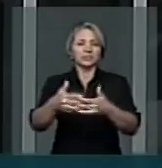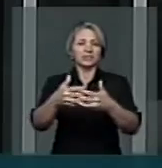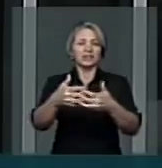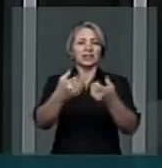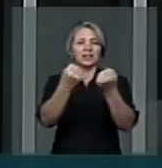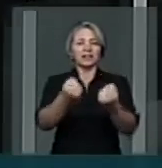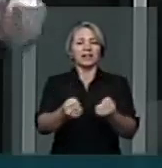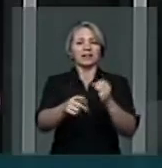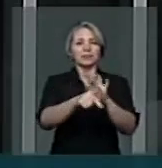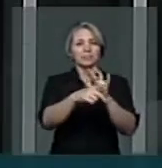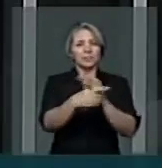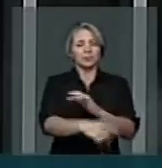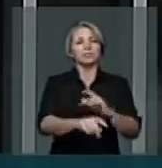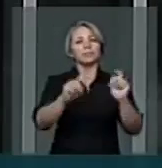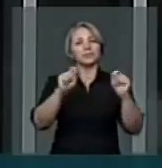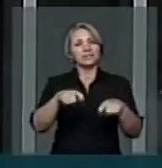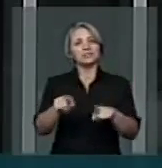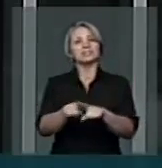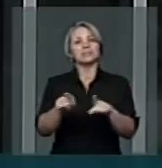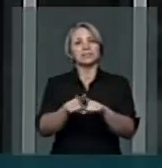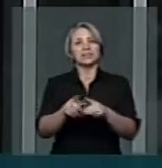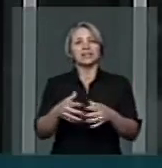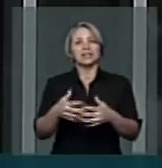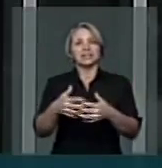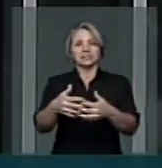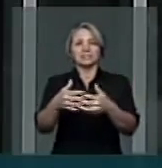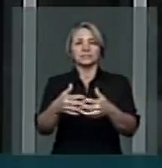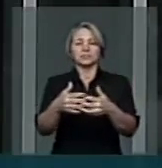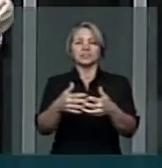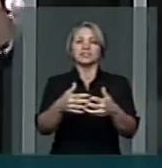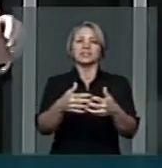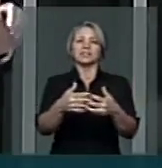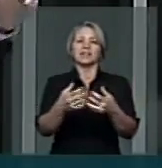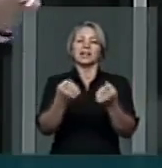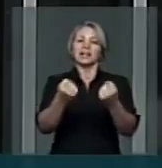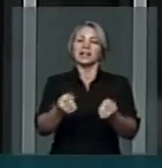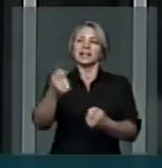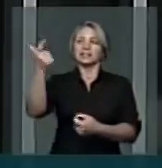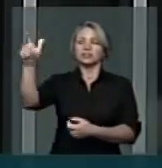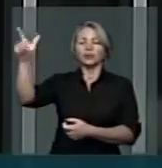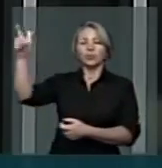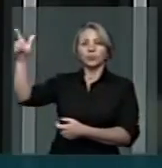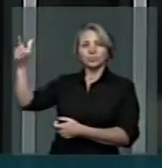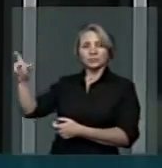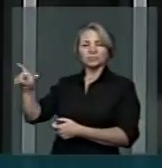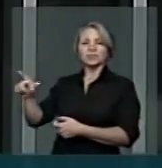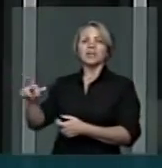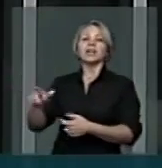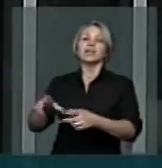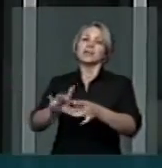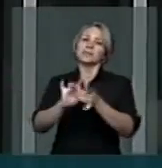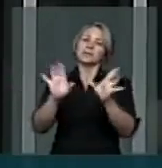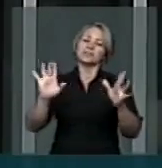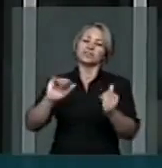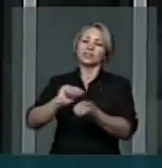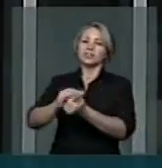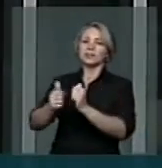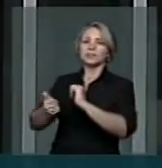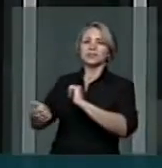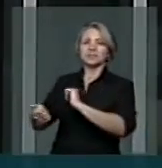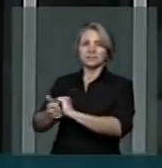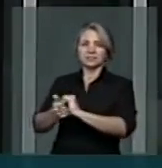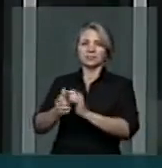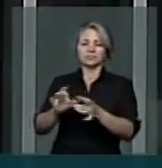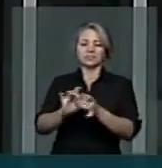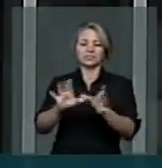que pudesse também transportar cargas de terceiros. E permitiu adaptação aos termos da legislação das